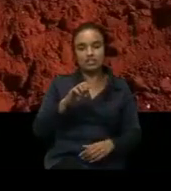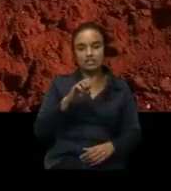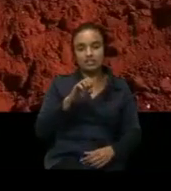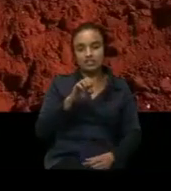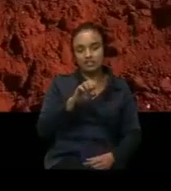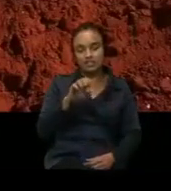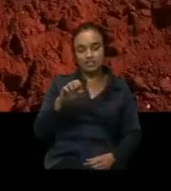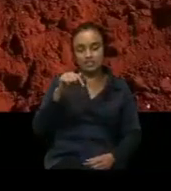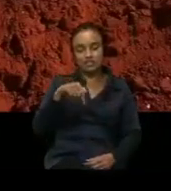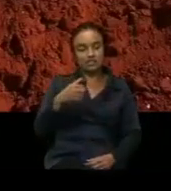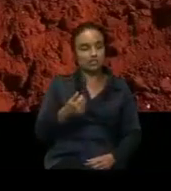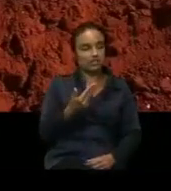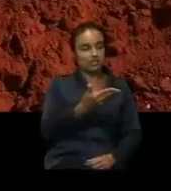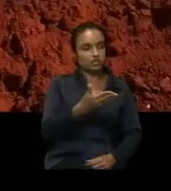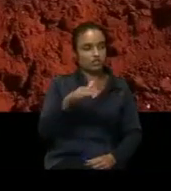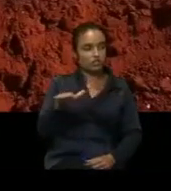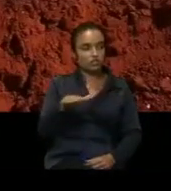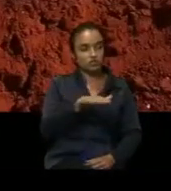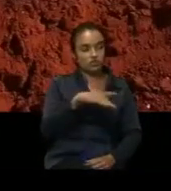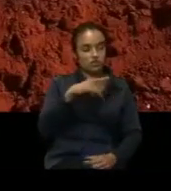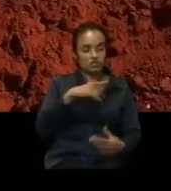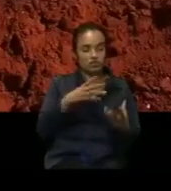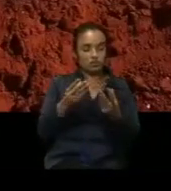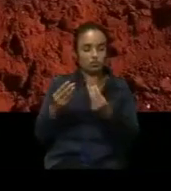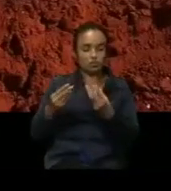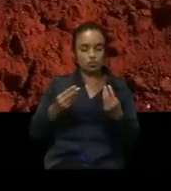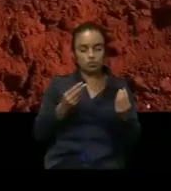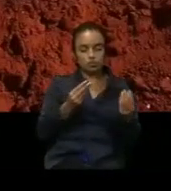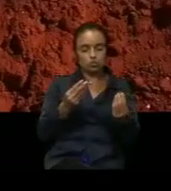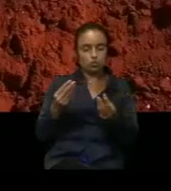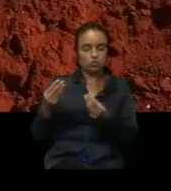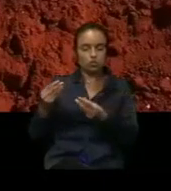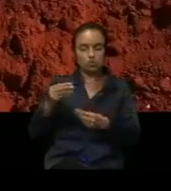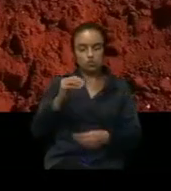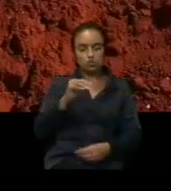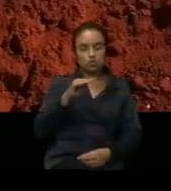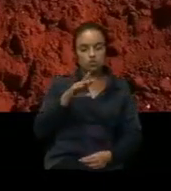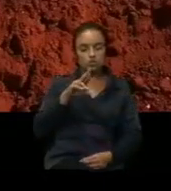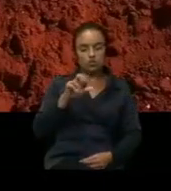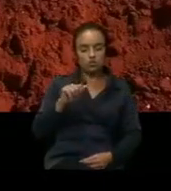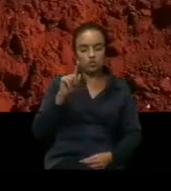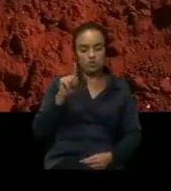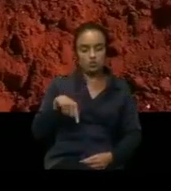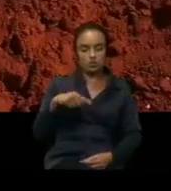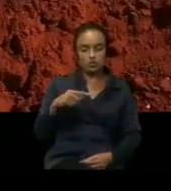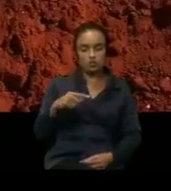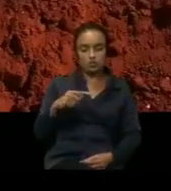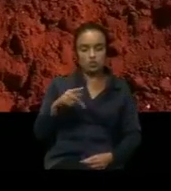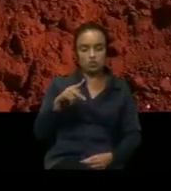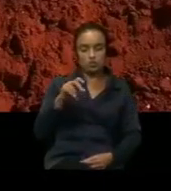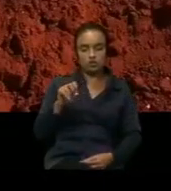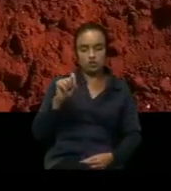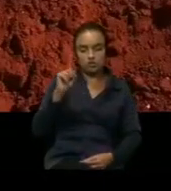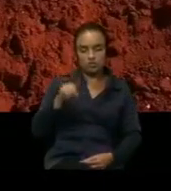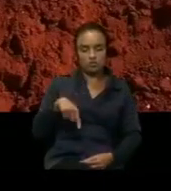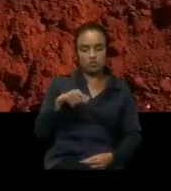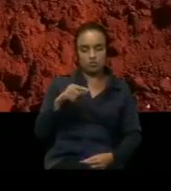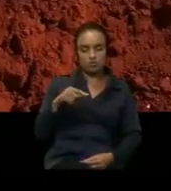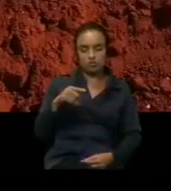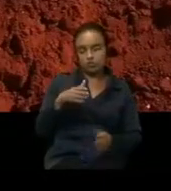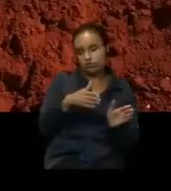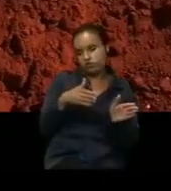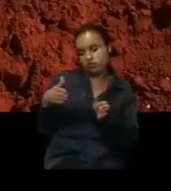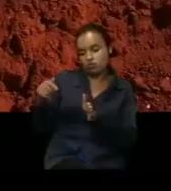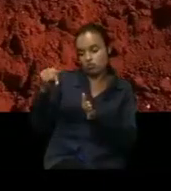uma quantidade grande de aço disposto, já dobrado e cortado. Lá no fundo, onde tem aquela caixa da água, fica